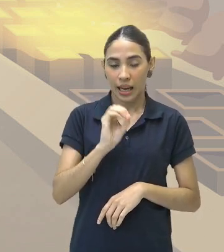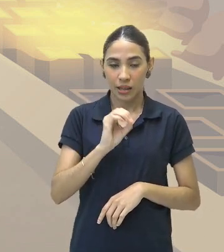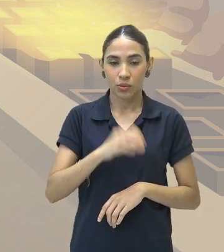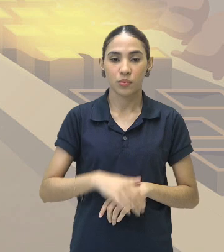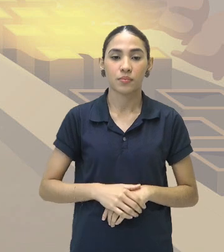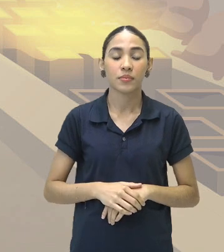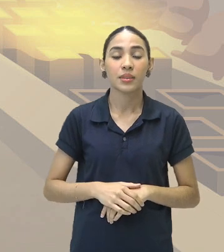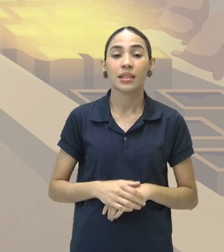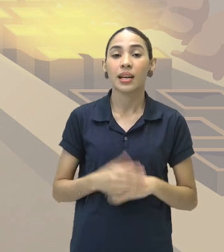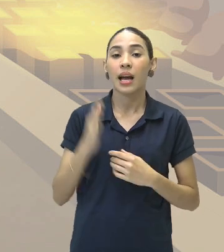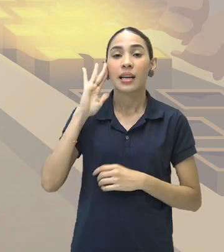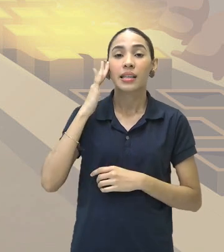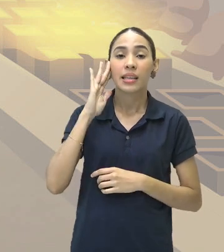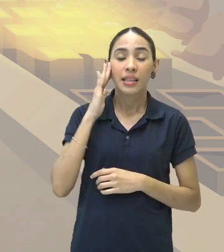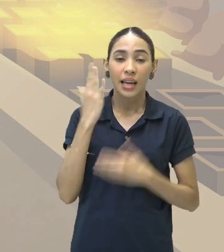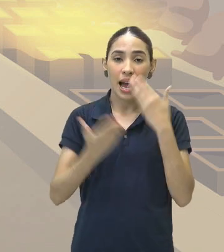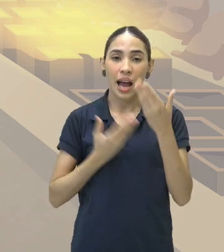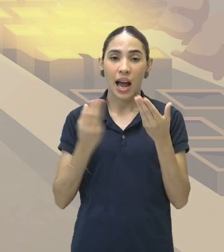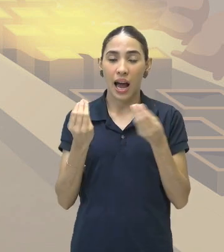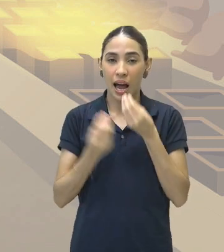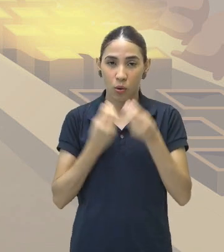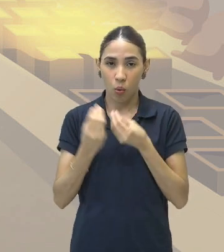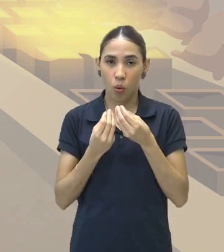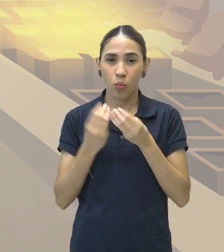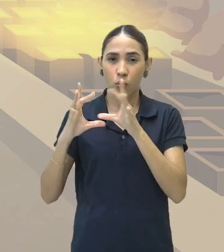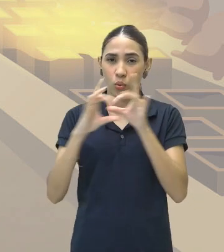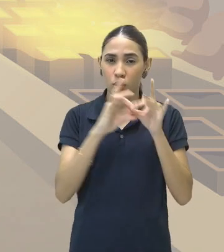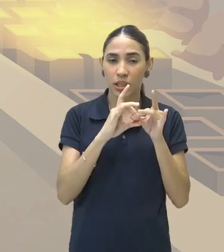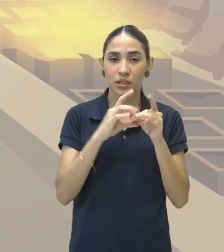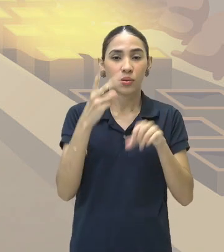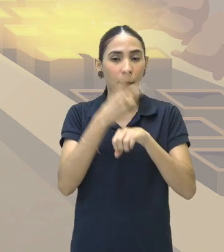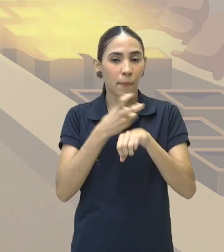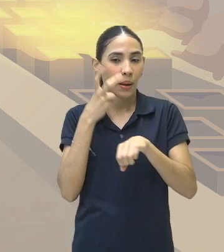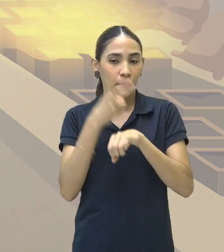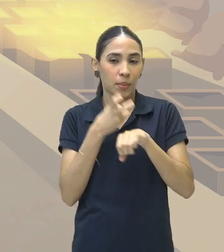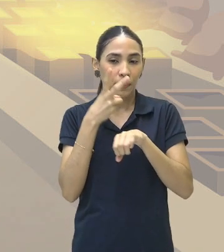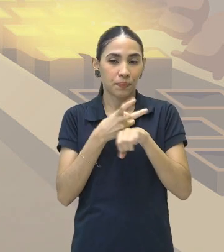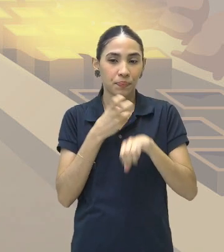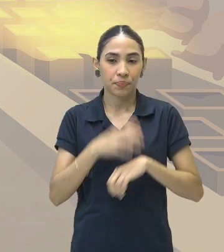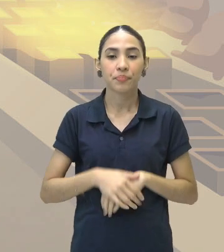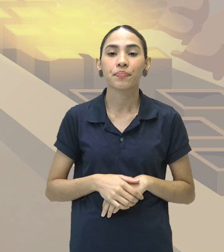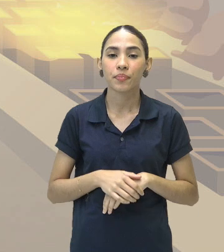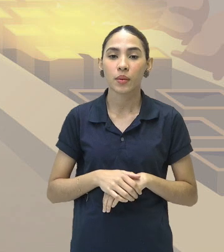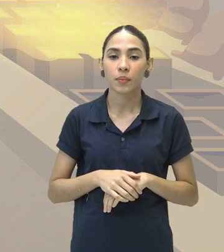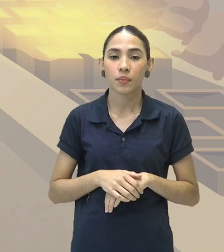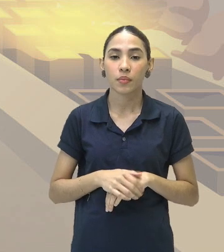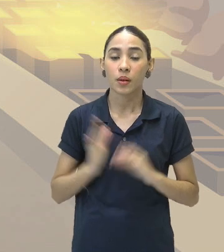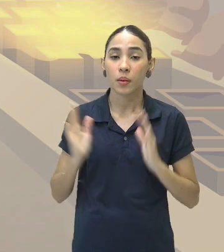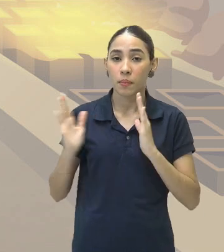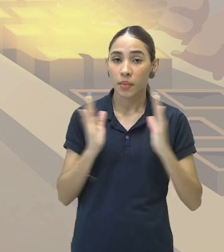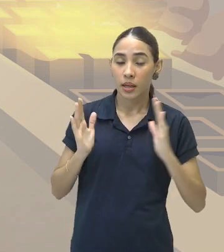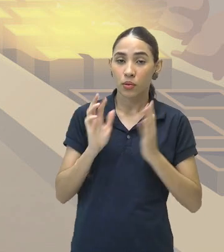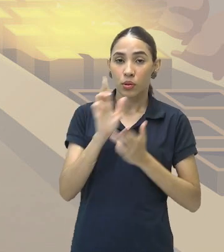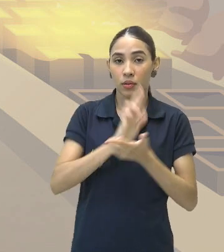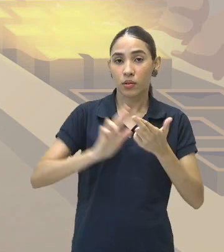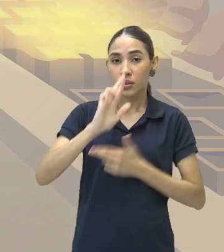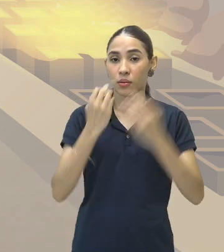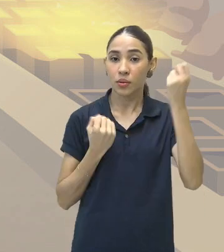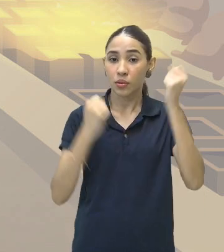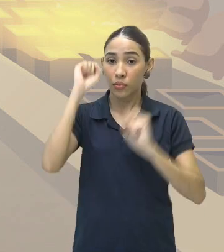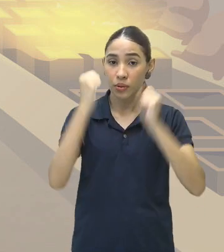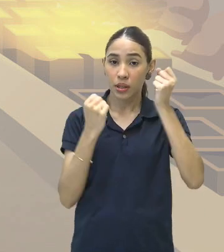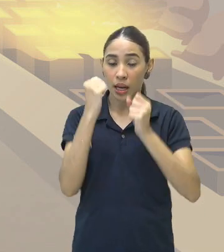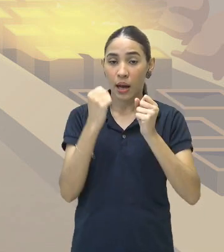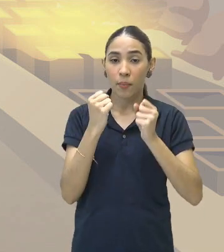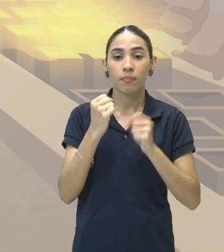vamos entender agora esse contexto da exploração durante aqui a Revolução Industrial, a exploração